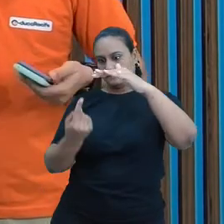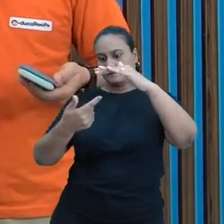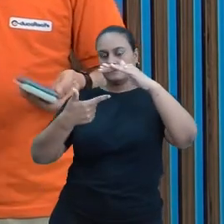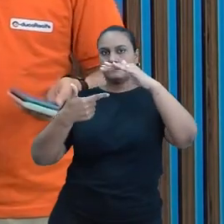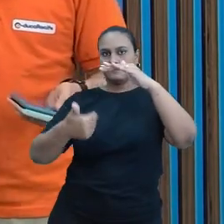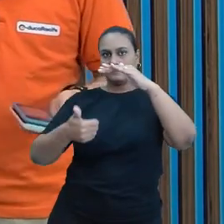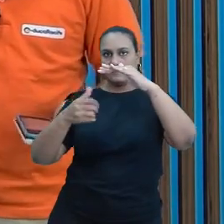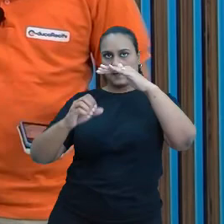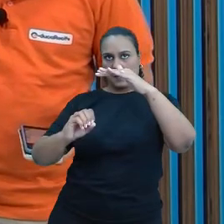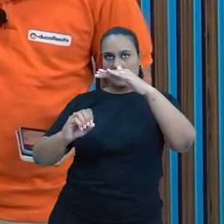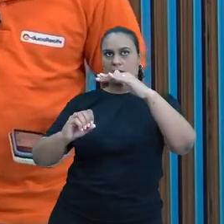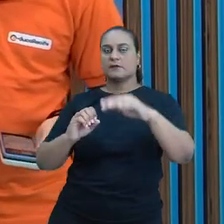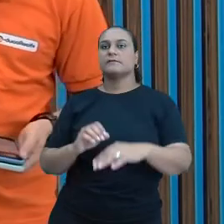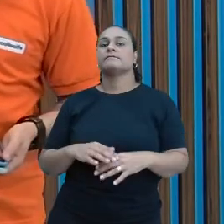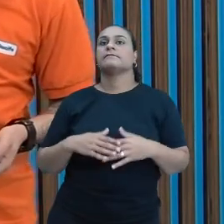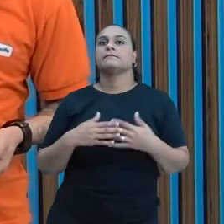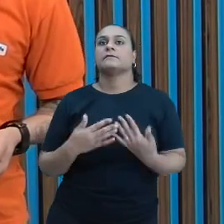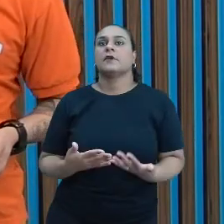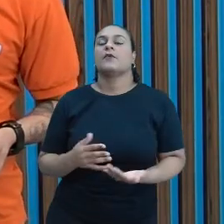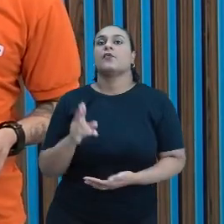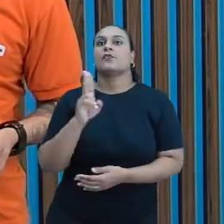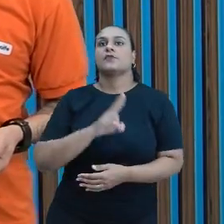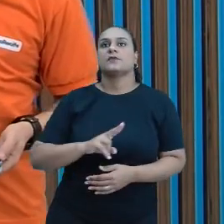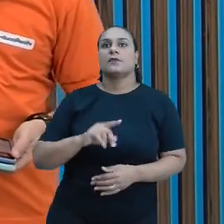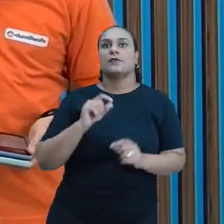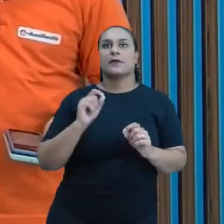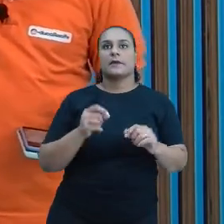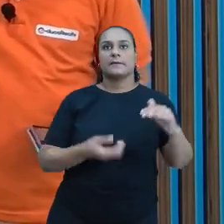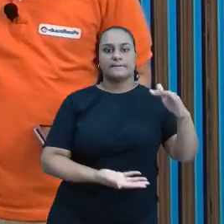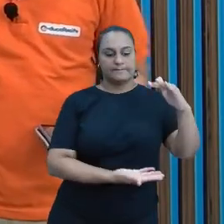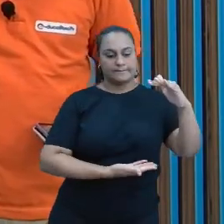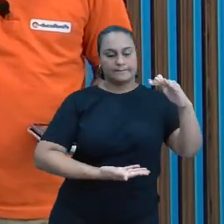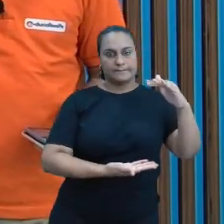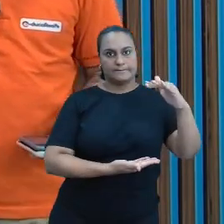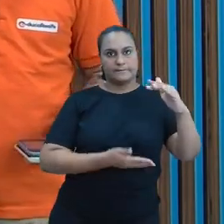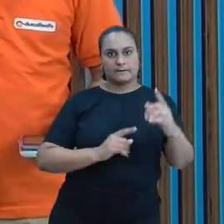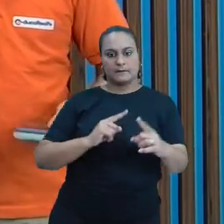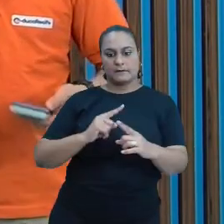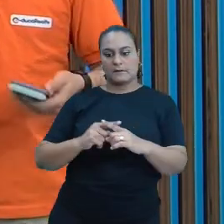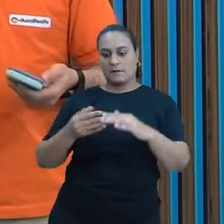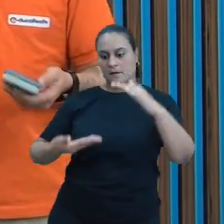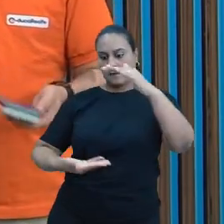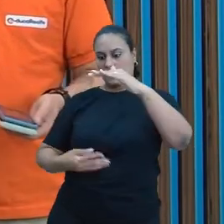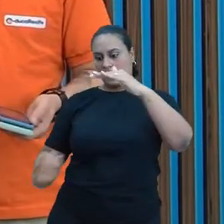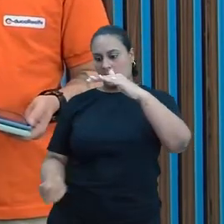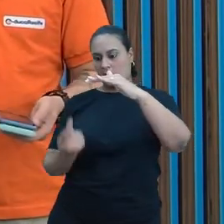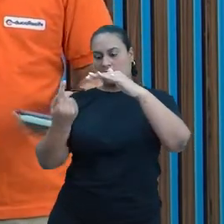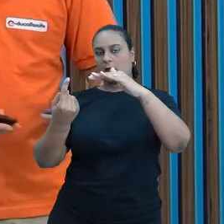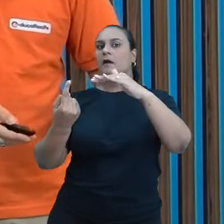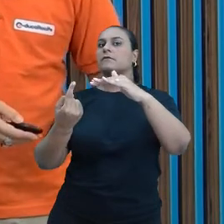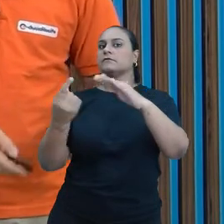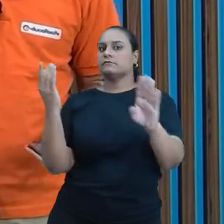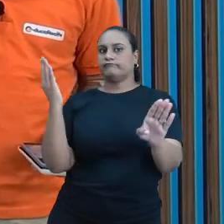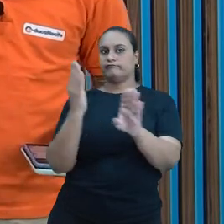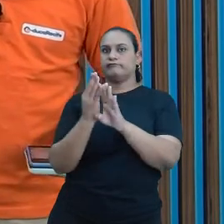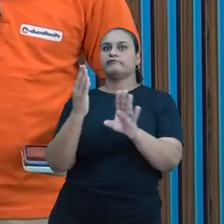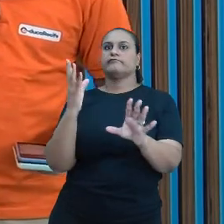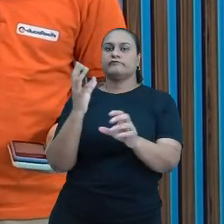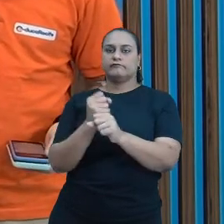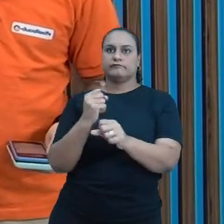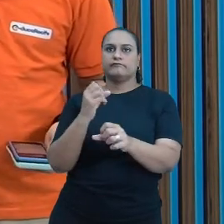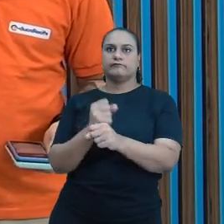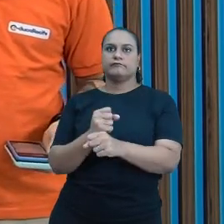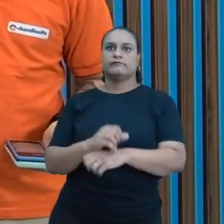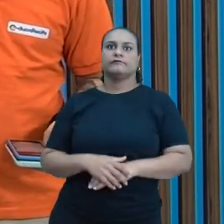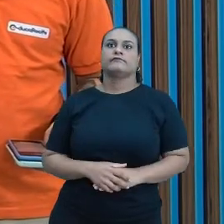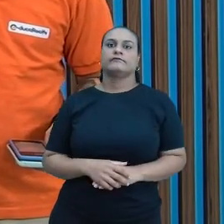usando o mesmo princípio, ou seja, a área da base multiplicado pela altura, eu vou conseguir determinar o volume desse prisma,